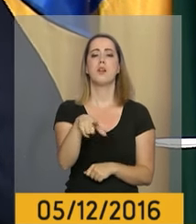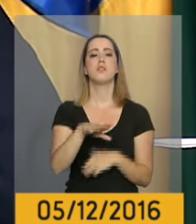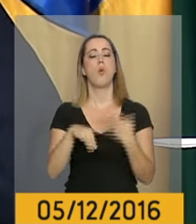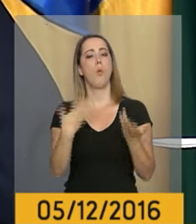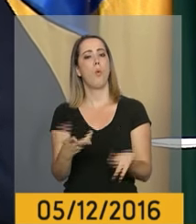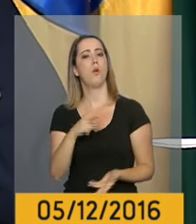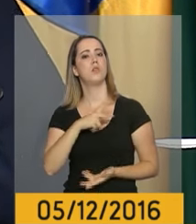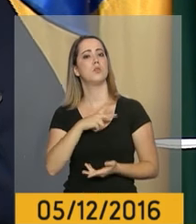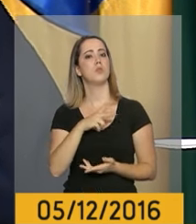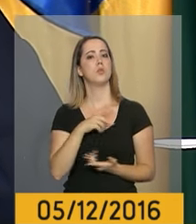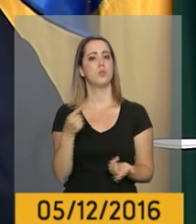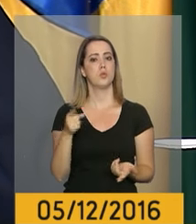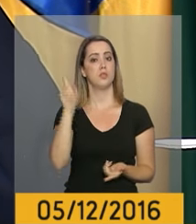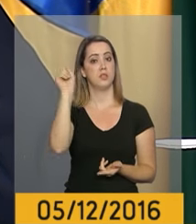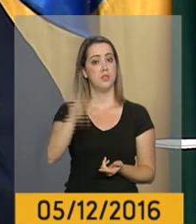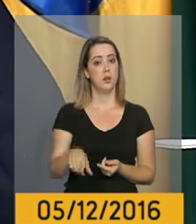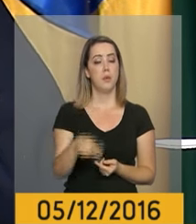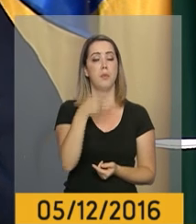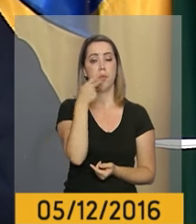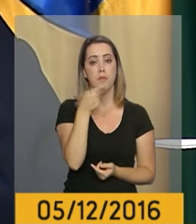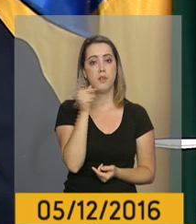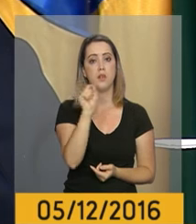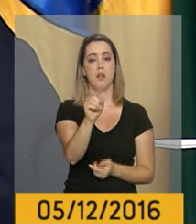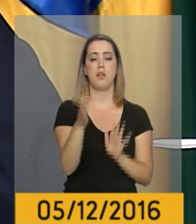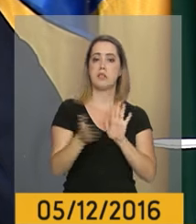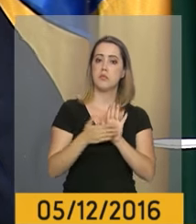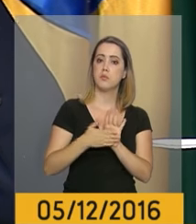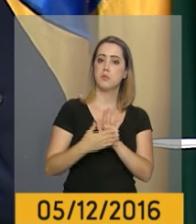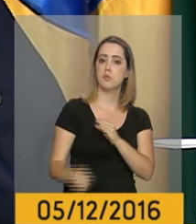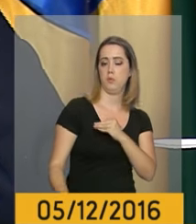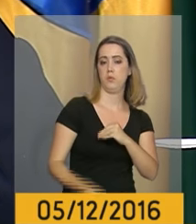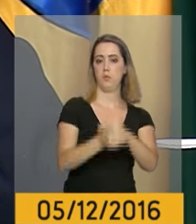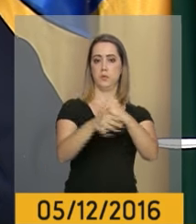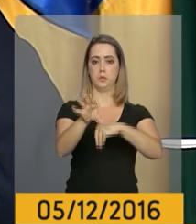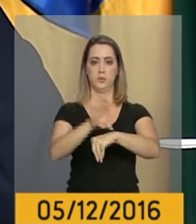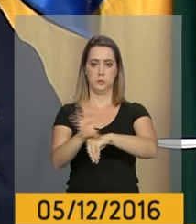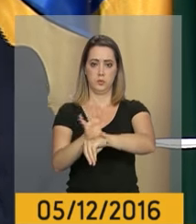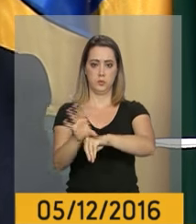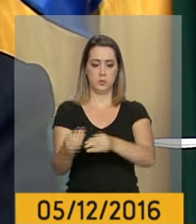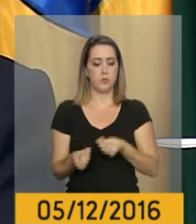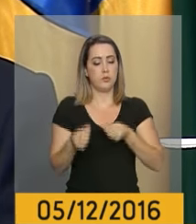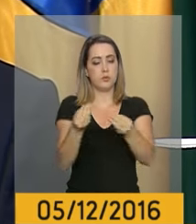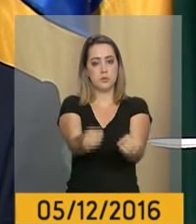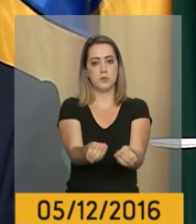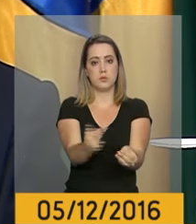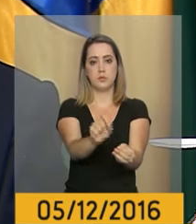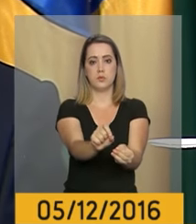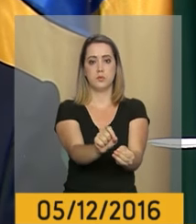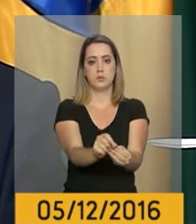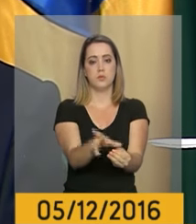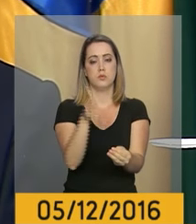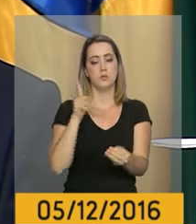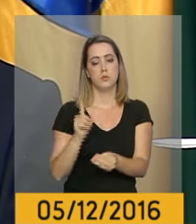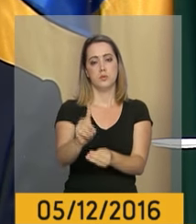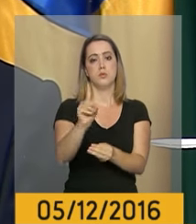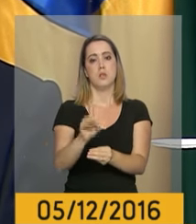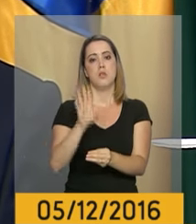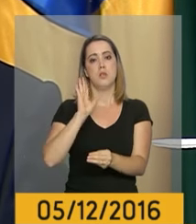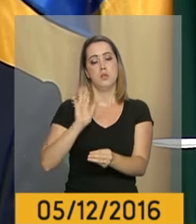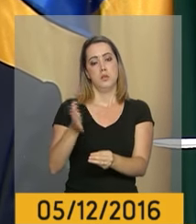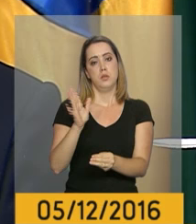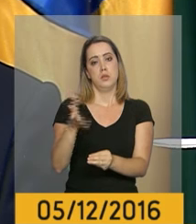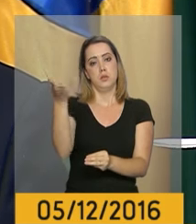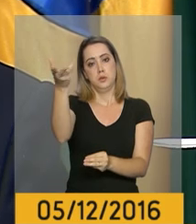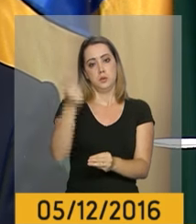para ressaltar que esta proposta de emenda constitucional leva em conta os direitos já